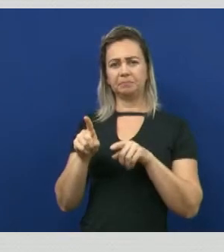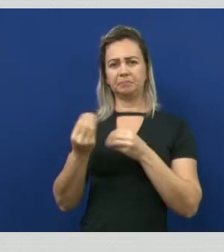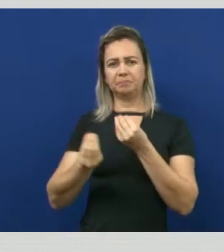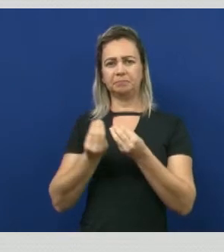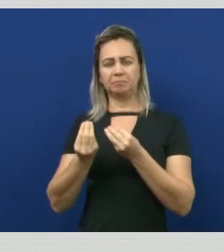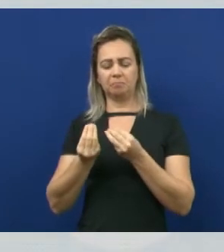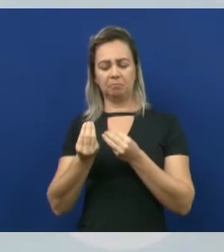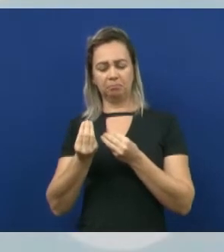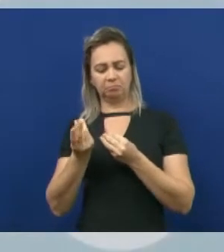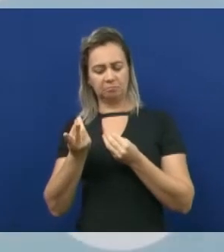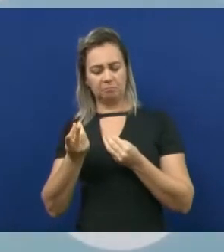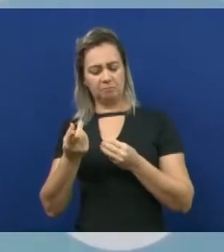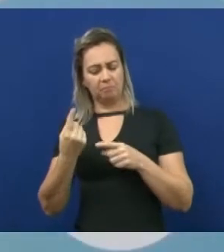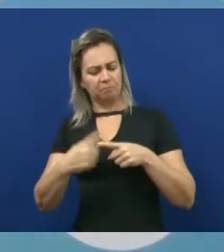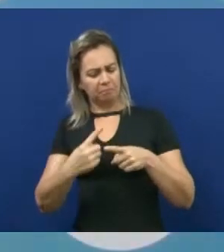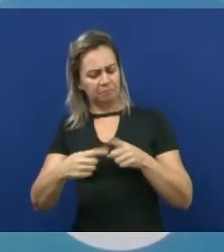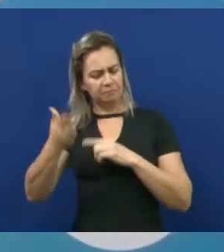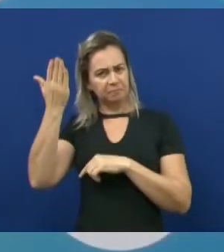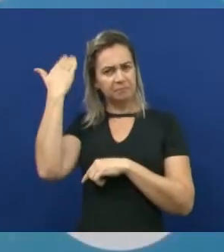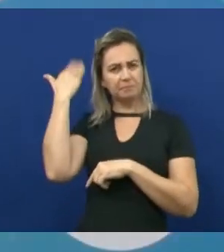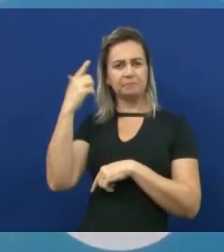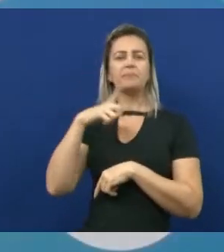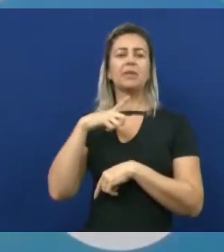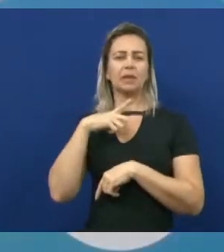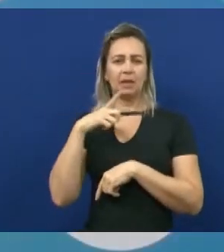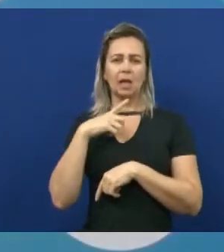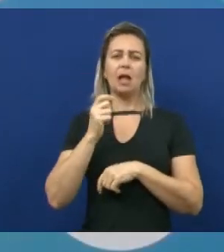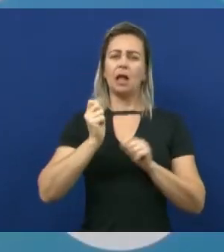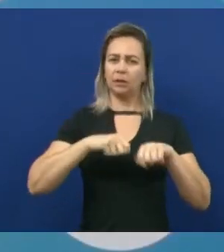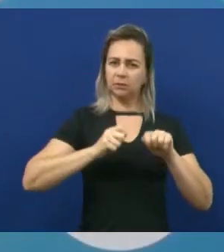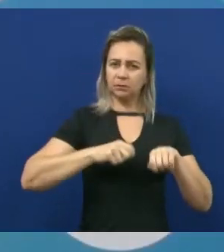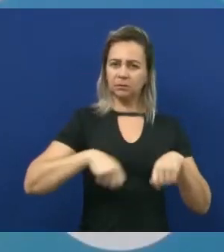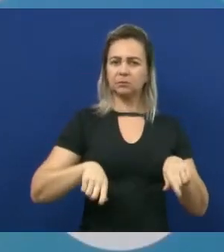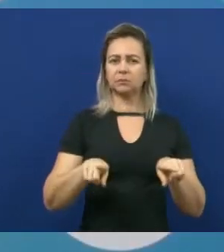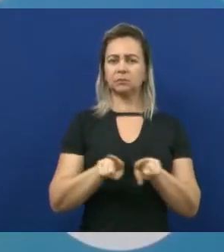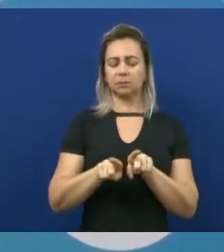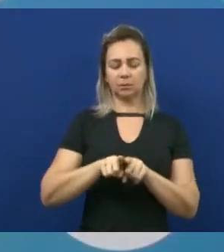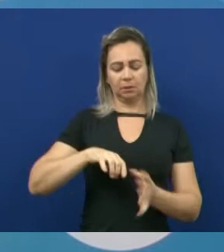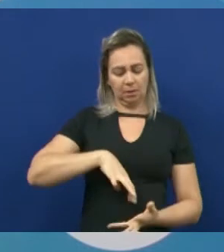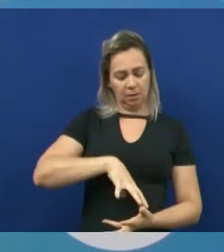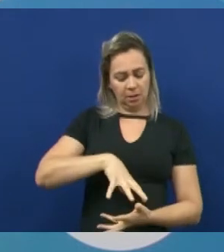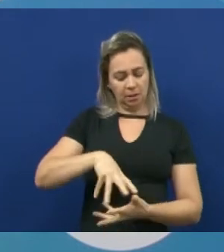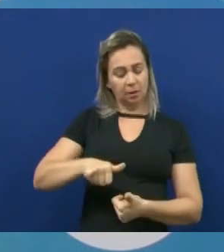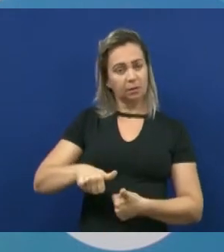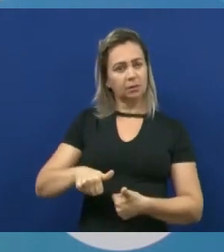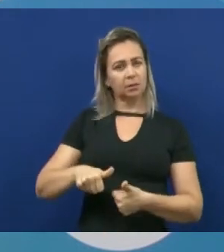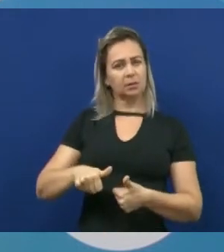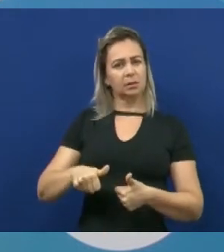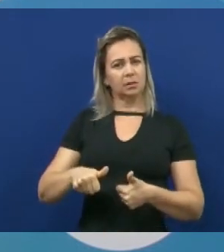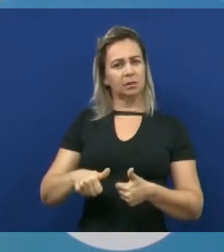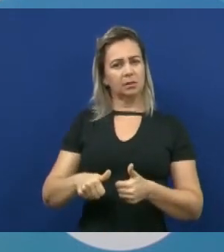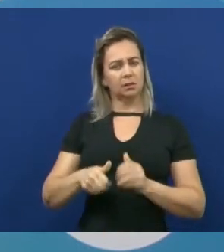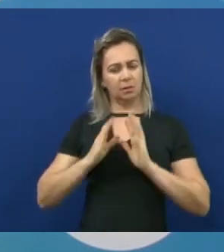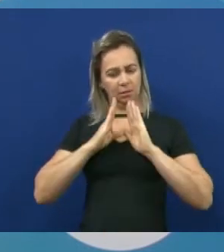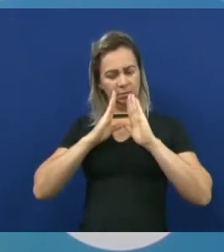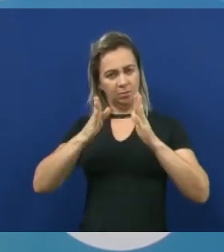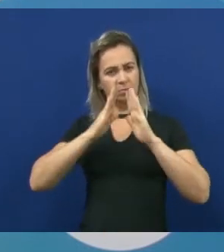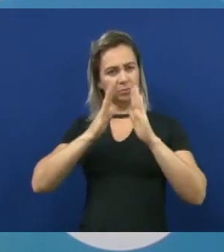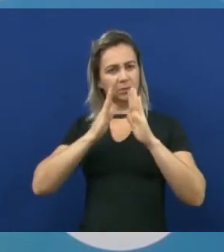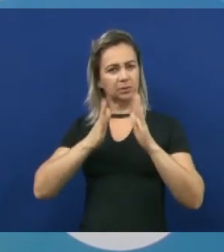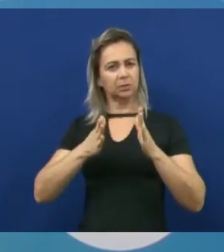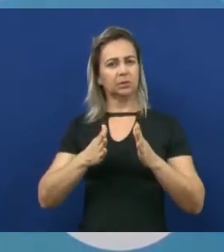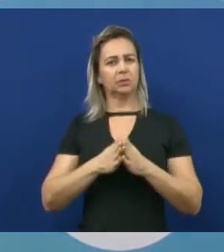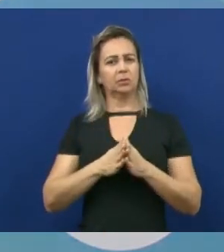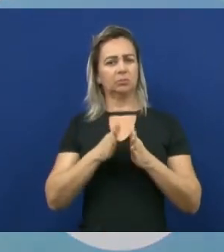tomar frente, porque antes se acreditava que quem ficava no centro do universo era a Terra. Né? Então, os dogmas da igreja